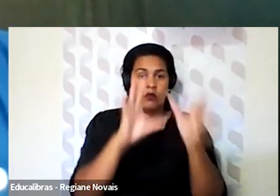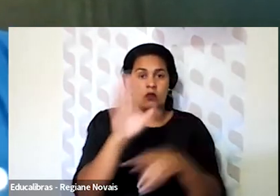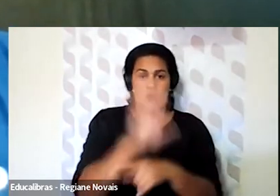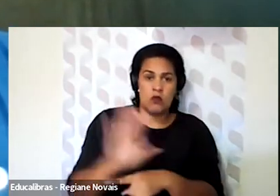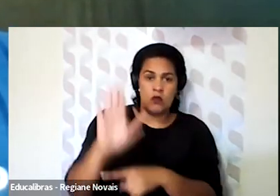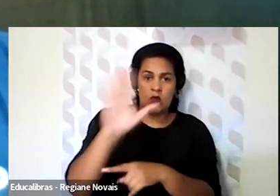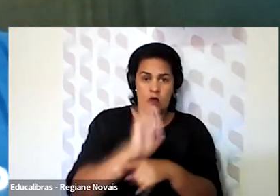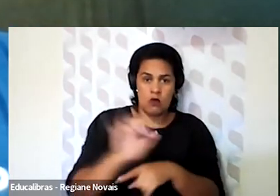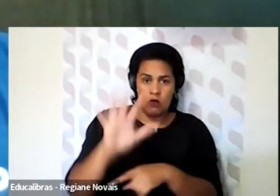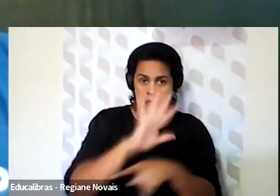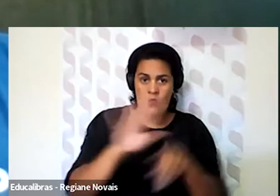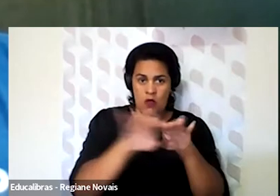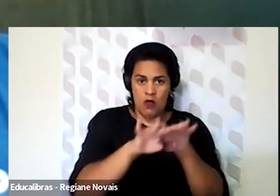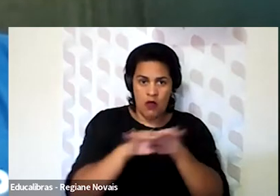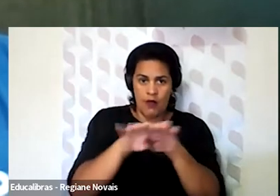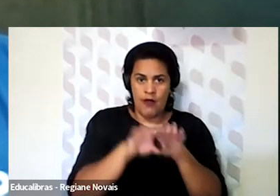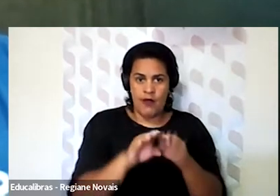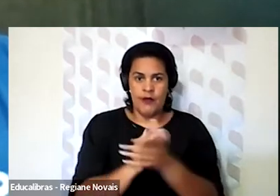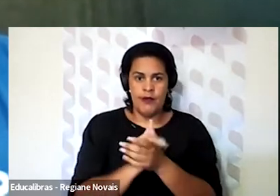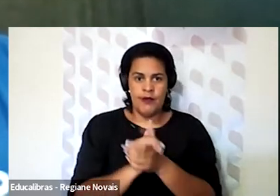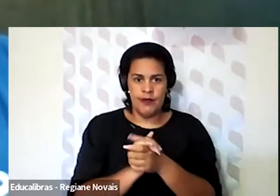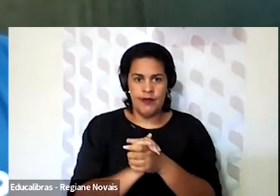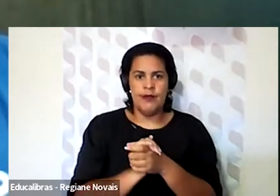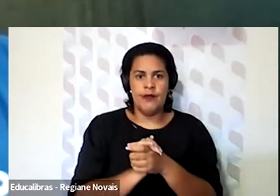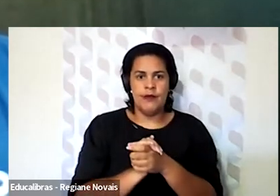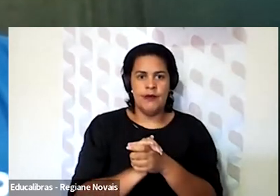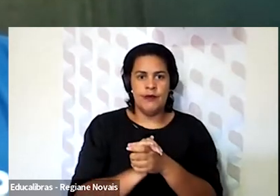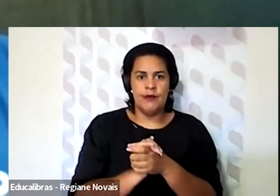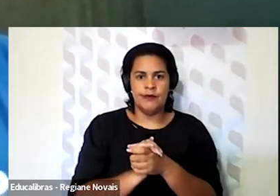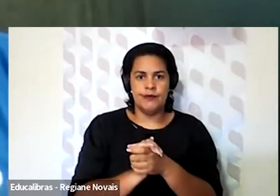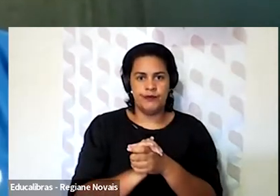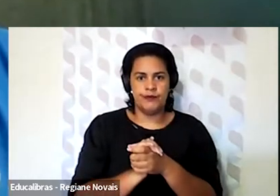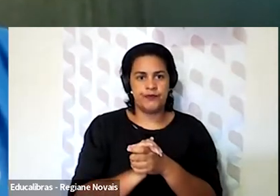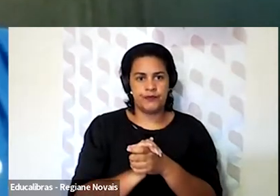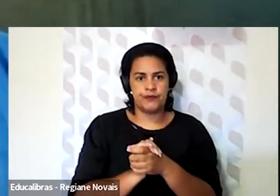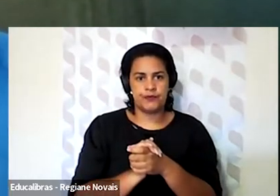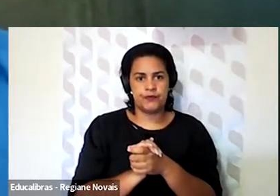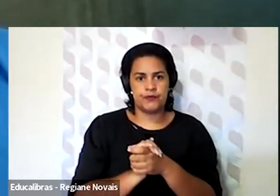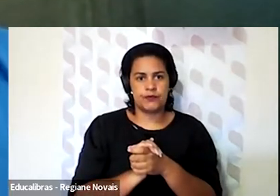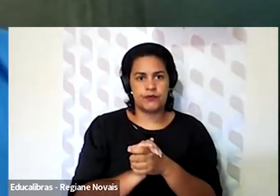1934. Vocês conseguem me escutar? Sim, sim. Tá ok.